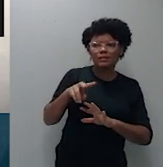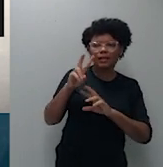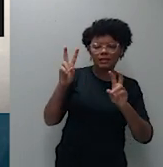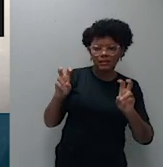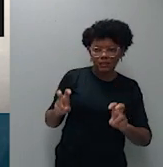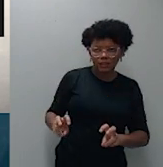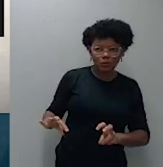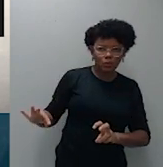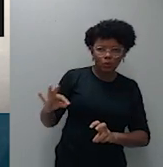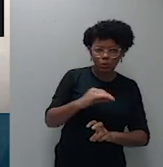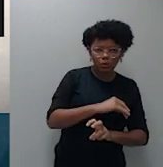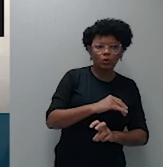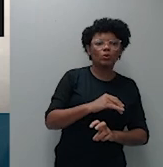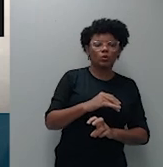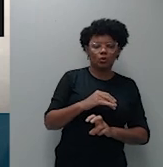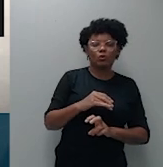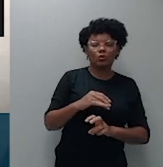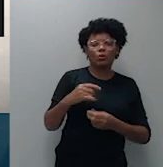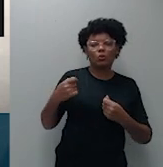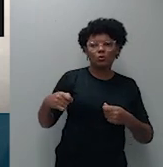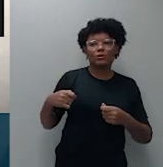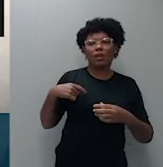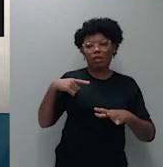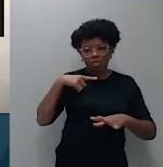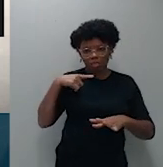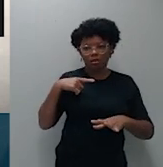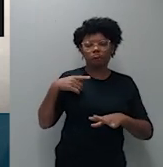citação de todos os